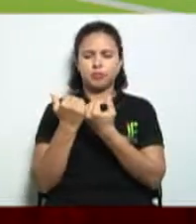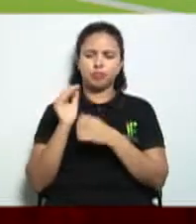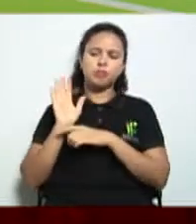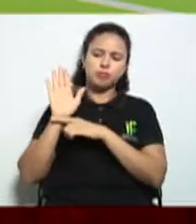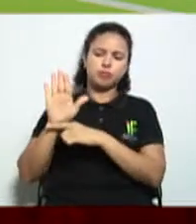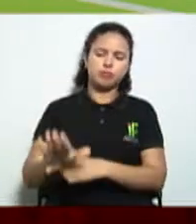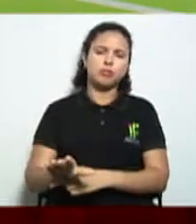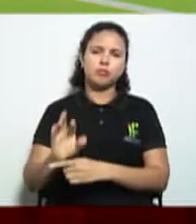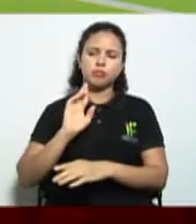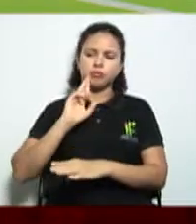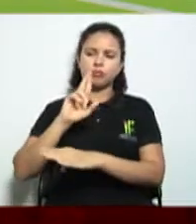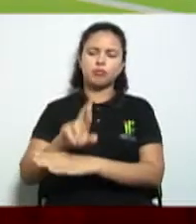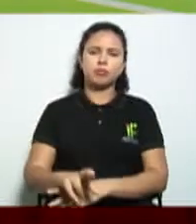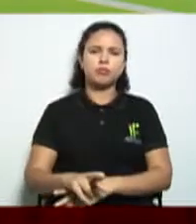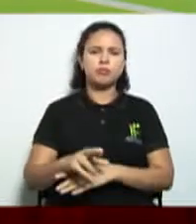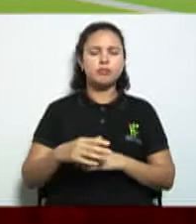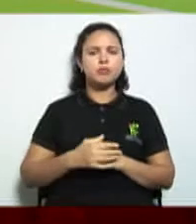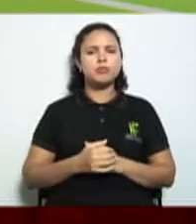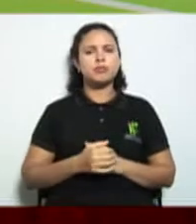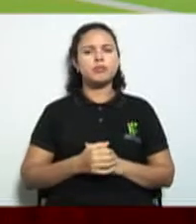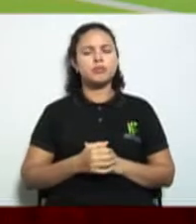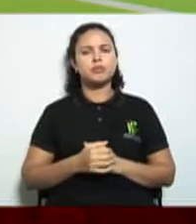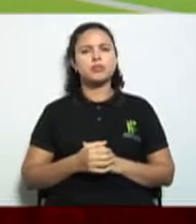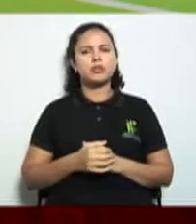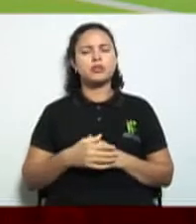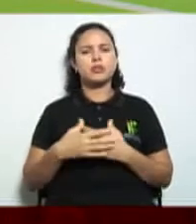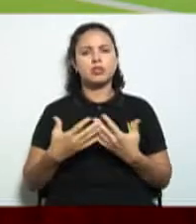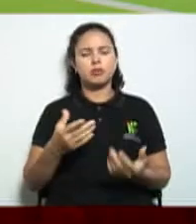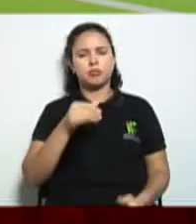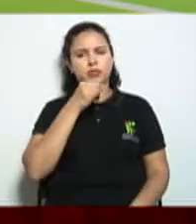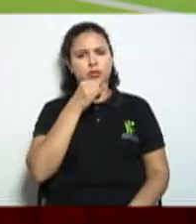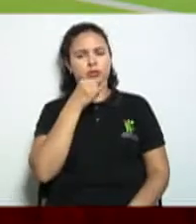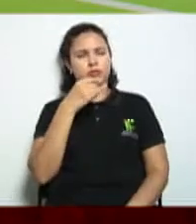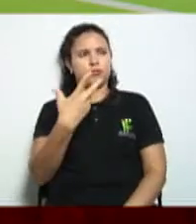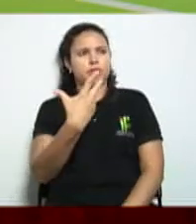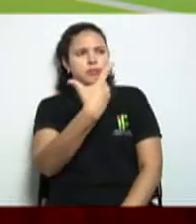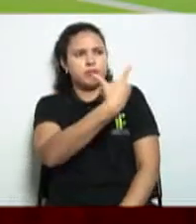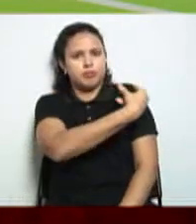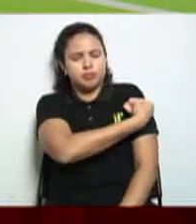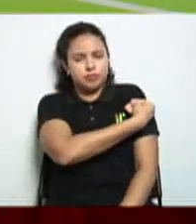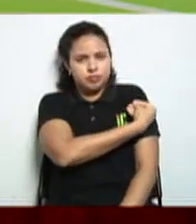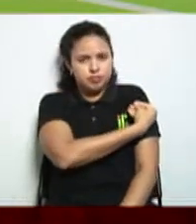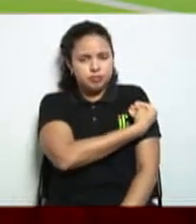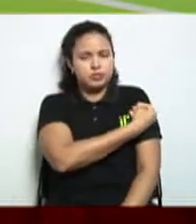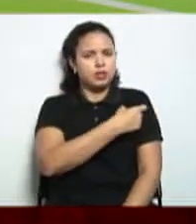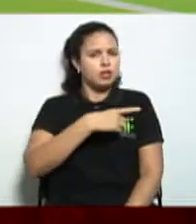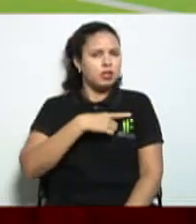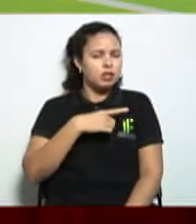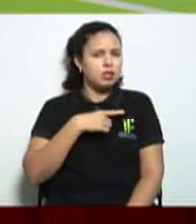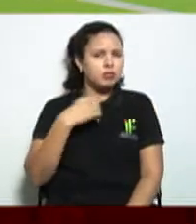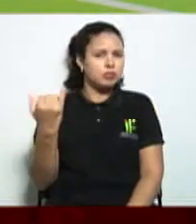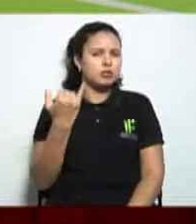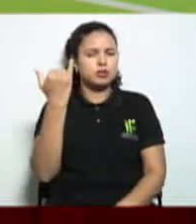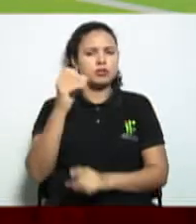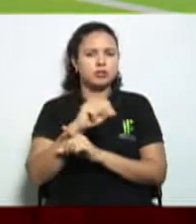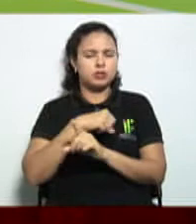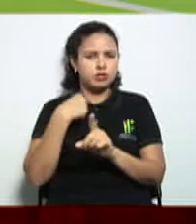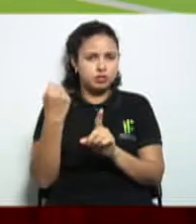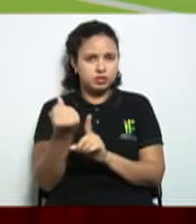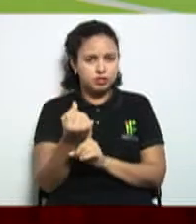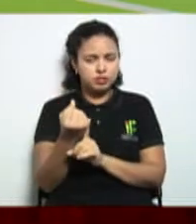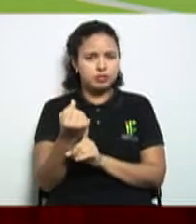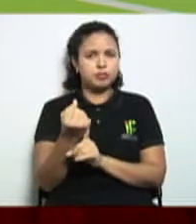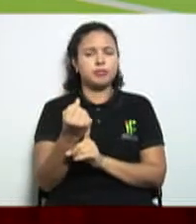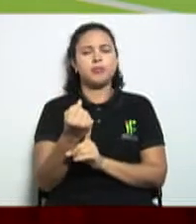dessas respostas. Como a professora Ariadne falou, no caso, por exemplo, da vacina. Foi feita a pesquisa. Tem relevância social? Tem. Demais, né? O